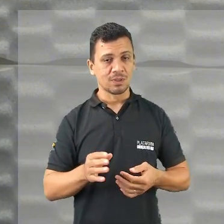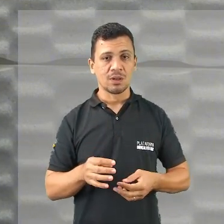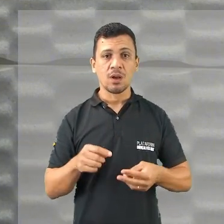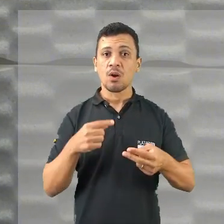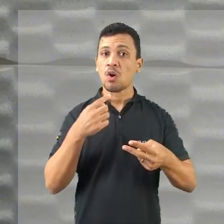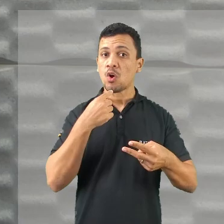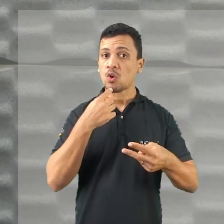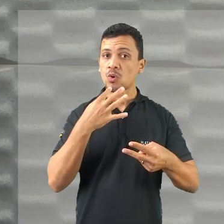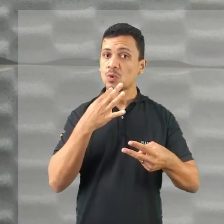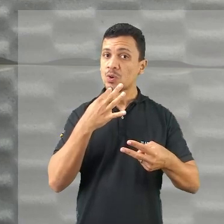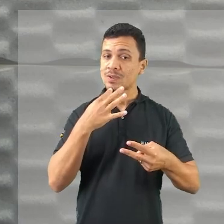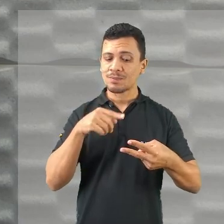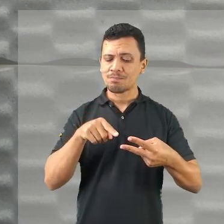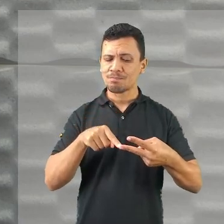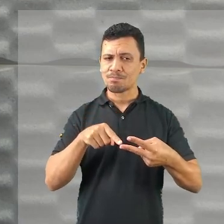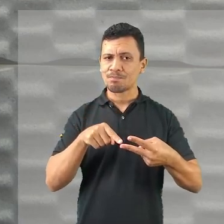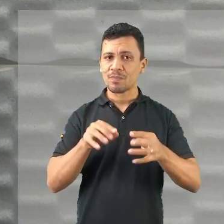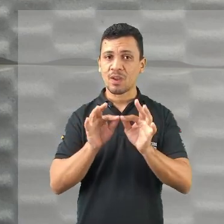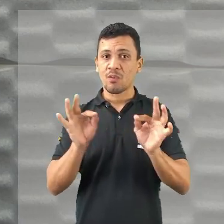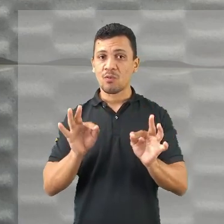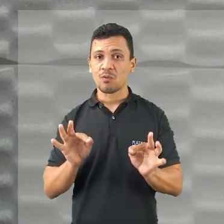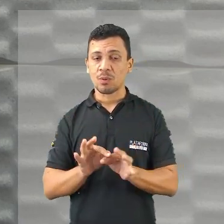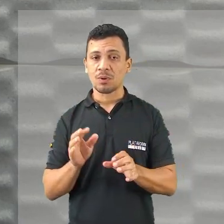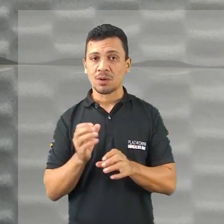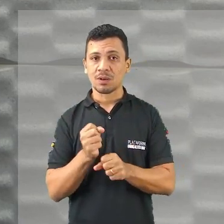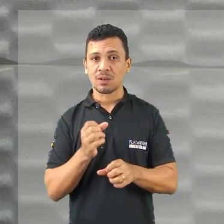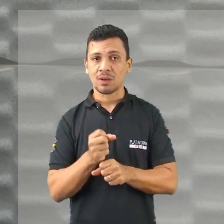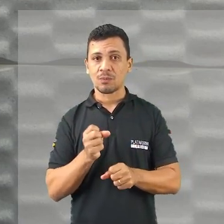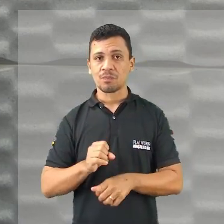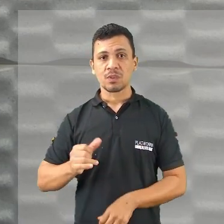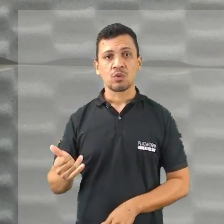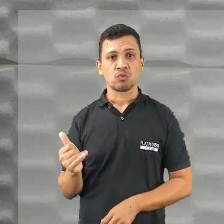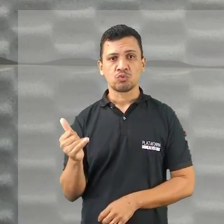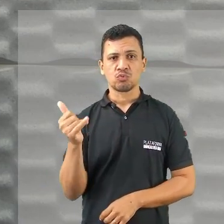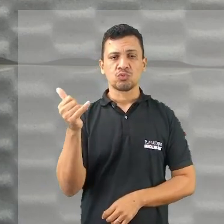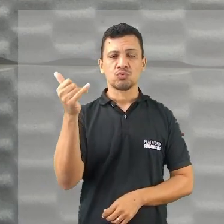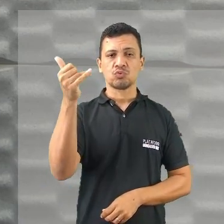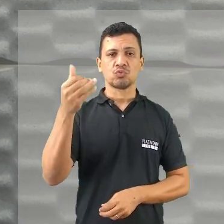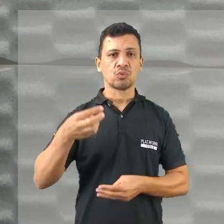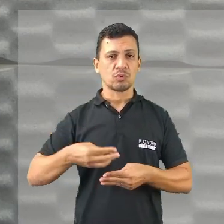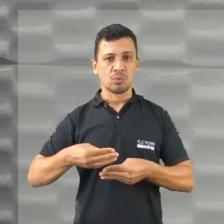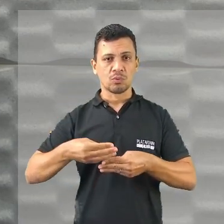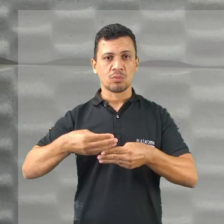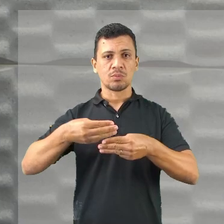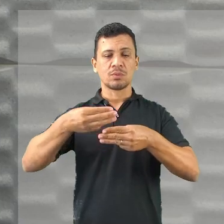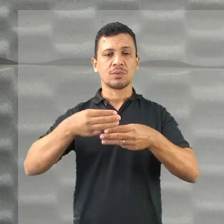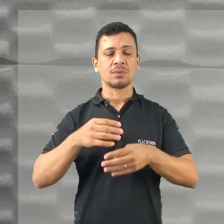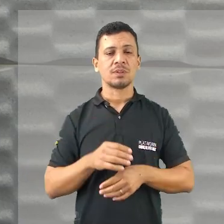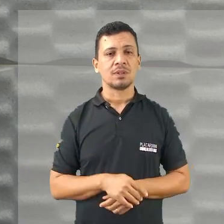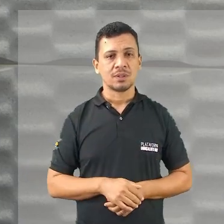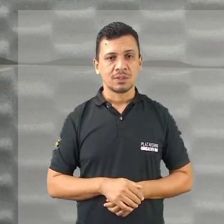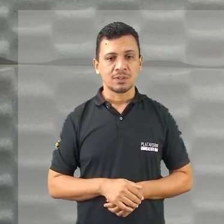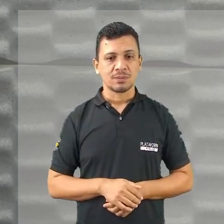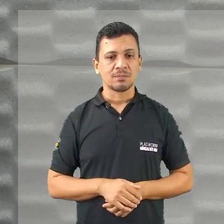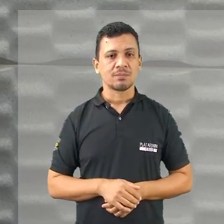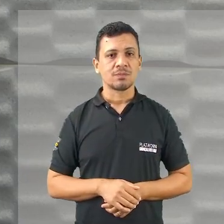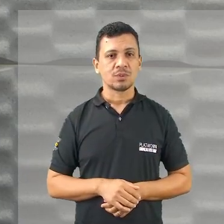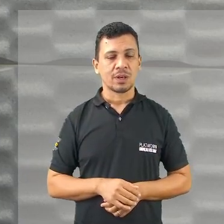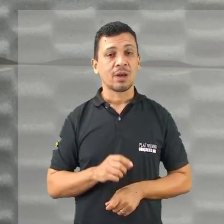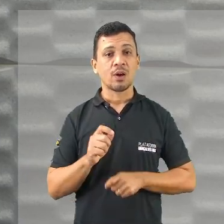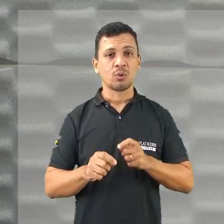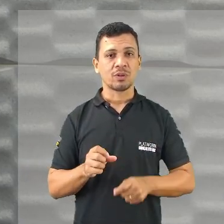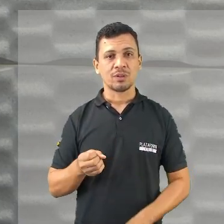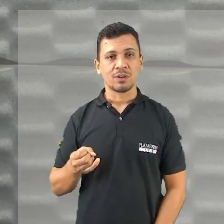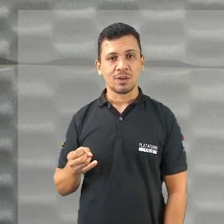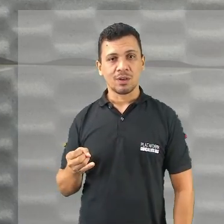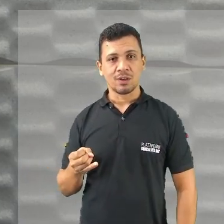da fórmula que envolve um cálculo usando o juro composto, também conhecido como juros sobre